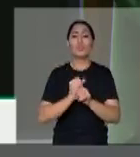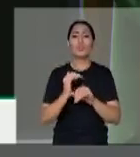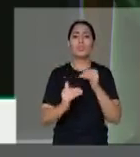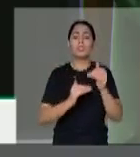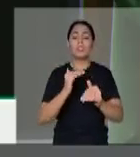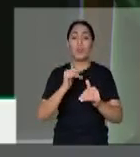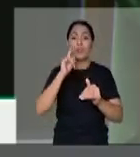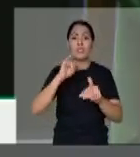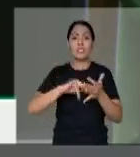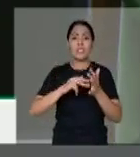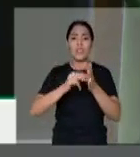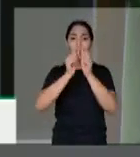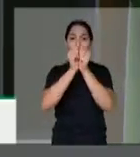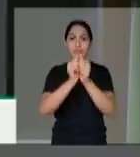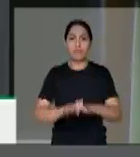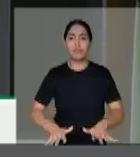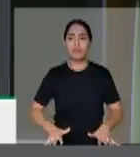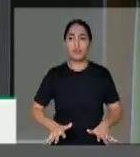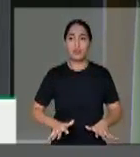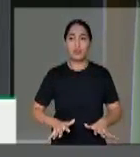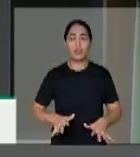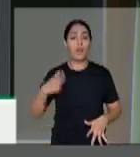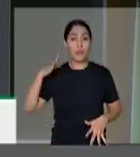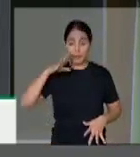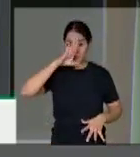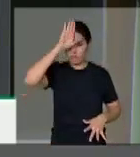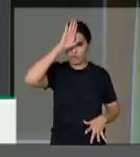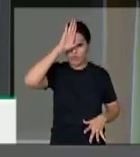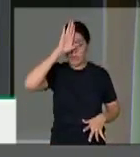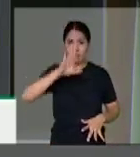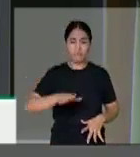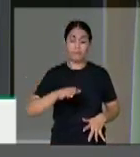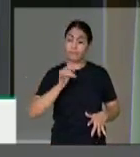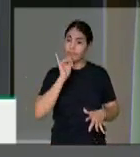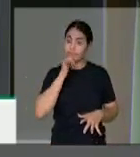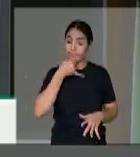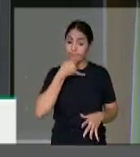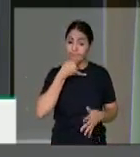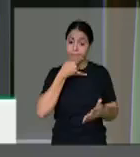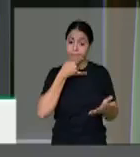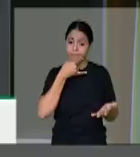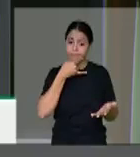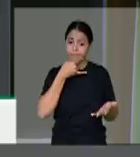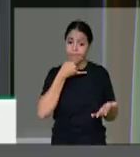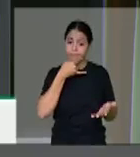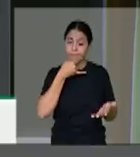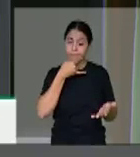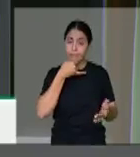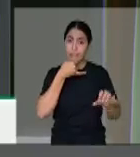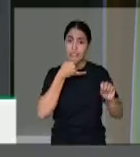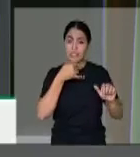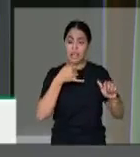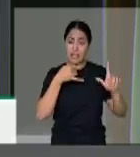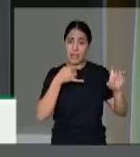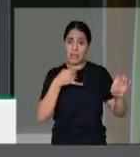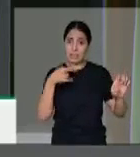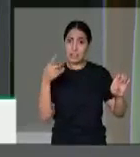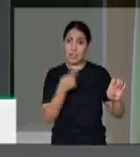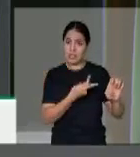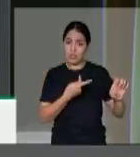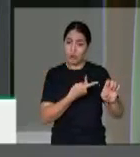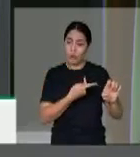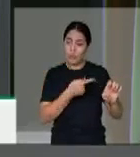pela destruição. Bolsonaro e Salles, infelizmente, parecem comprometidos